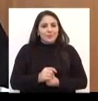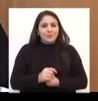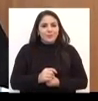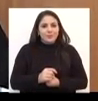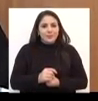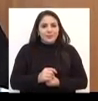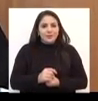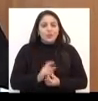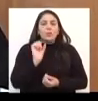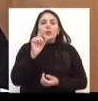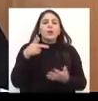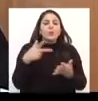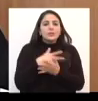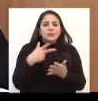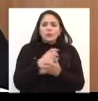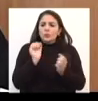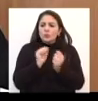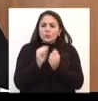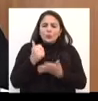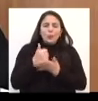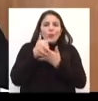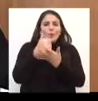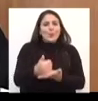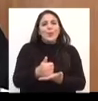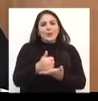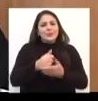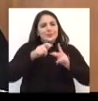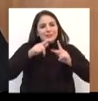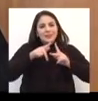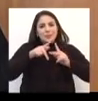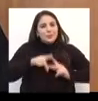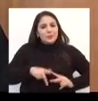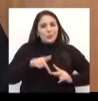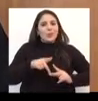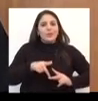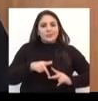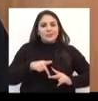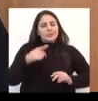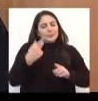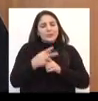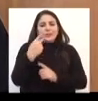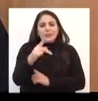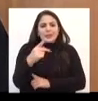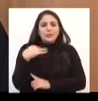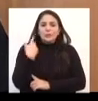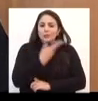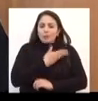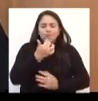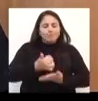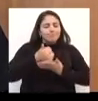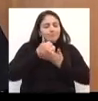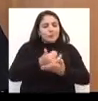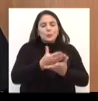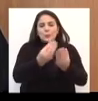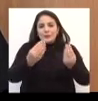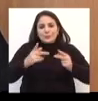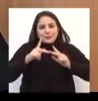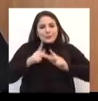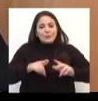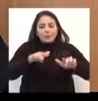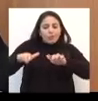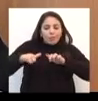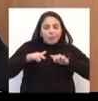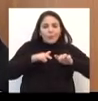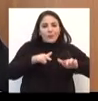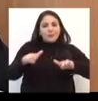né? Então, com o apoio de todo o pessoal da vila mesmo, né, que nós fomos bastante apoiados por todos os setores,